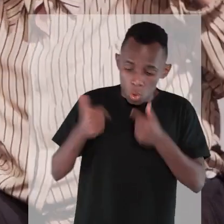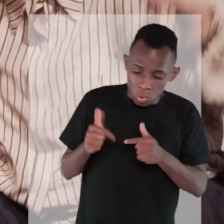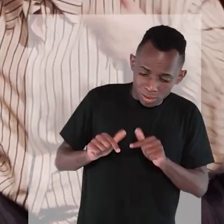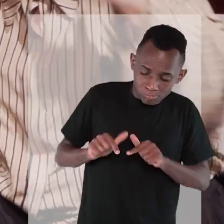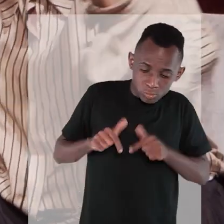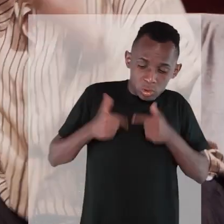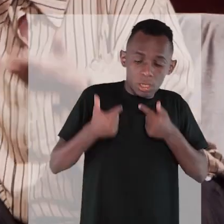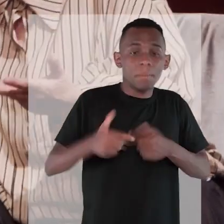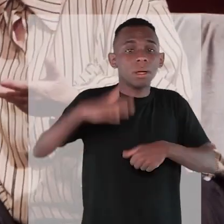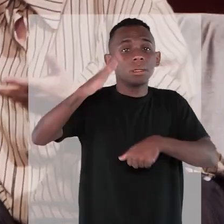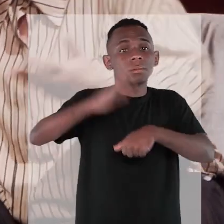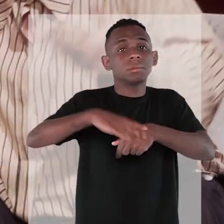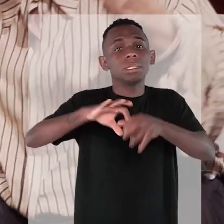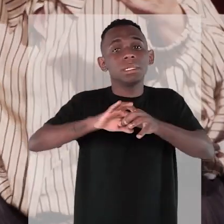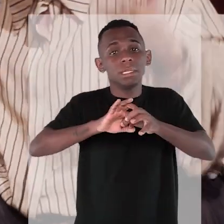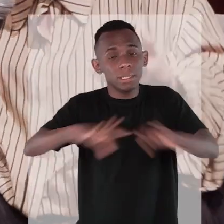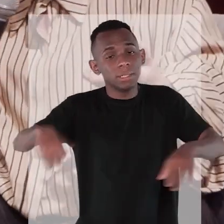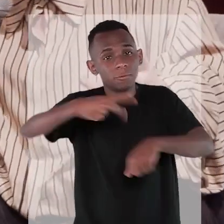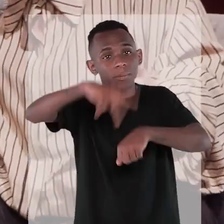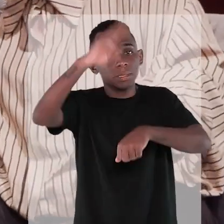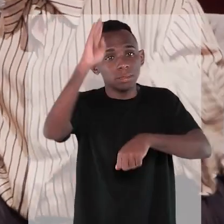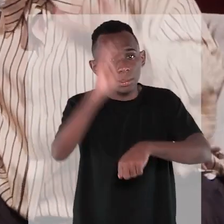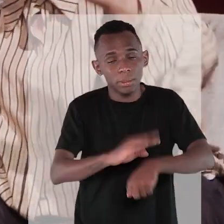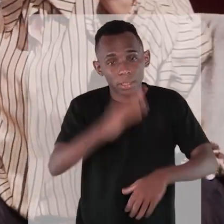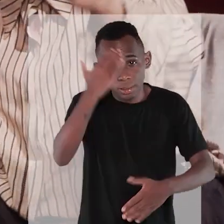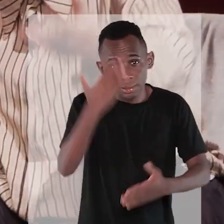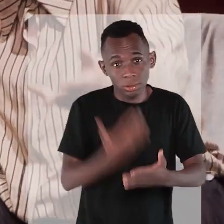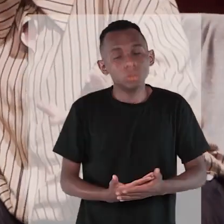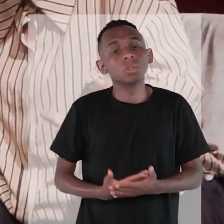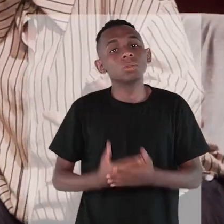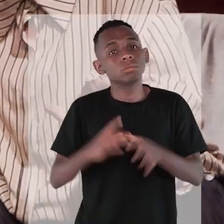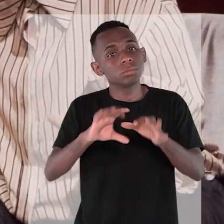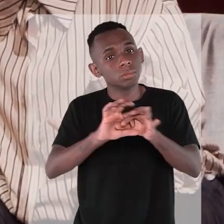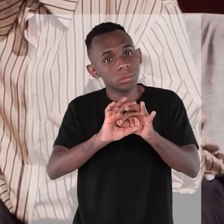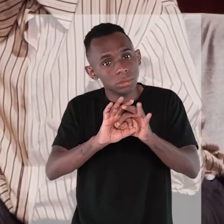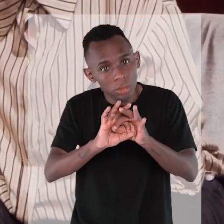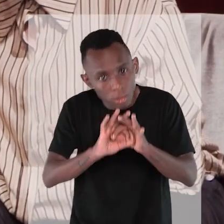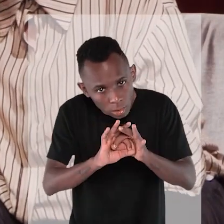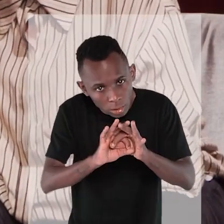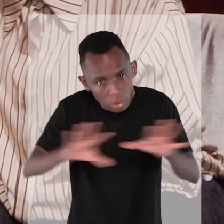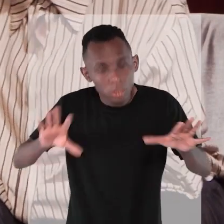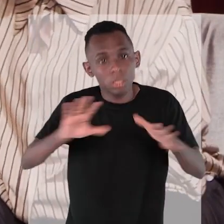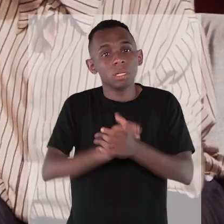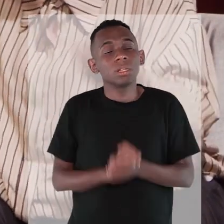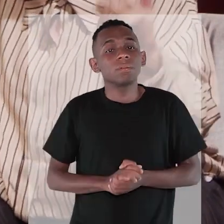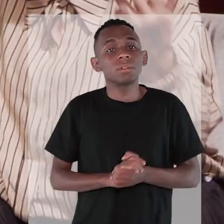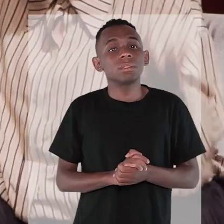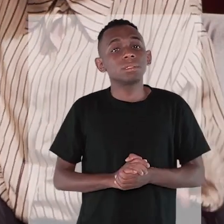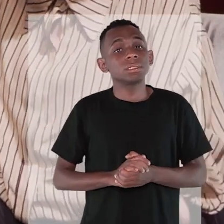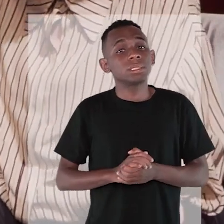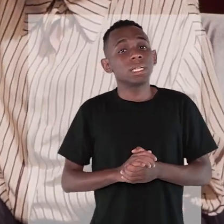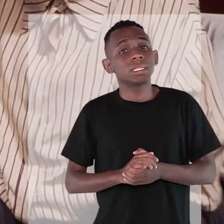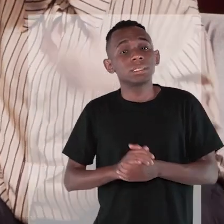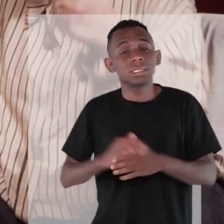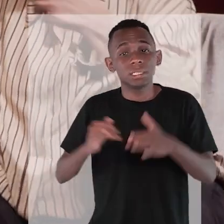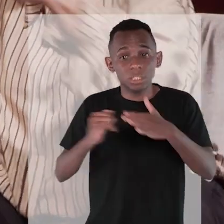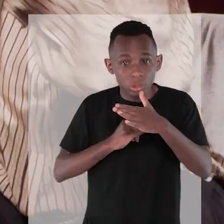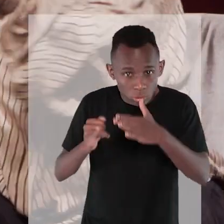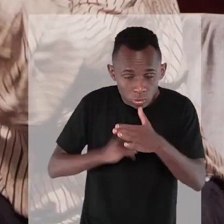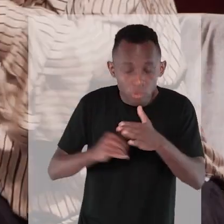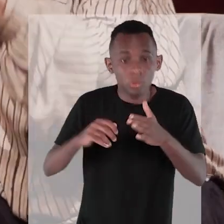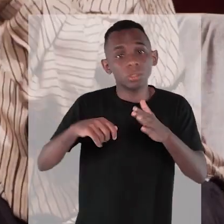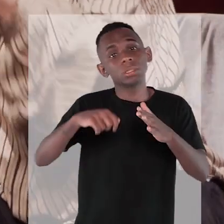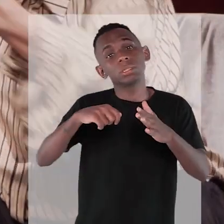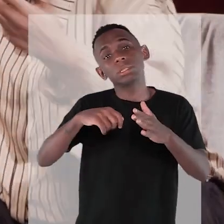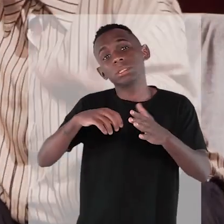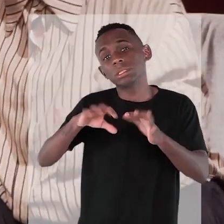fez uma grande aposta na democracia, nas instituições democráticas e na prática